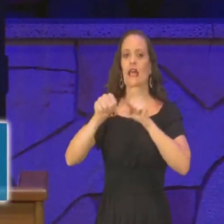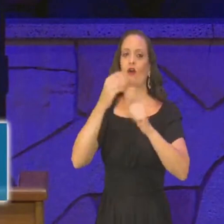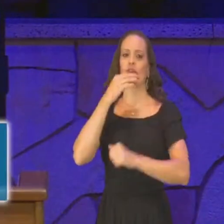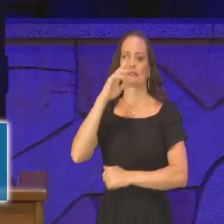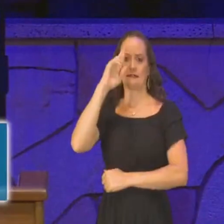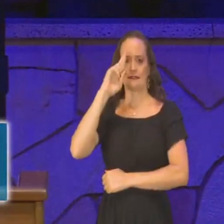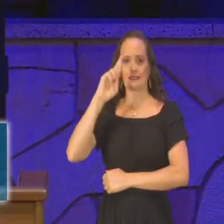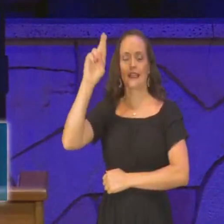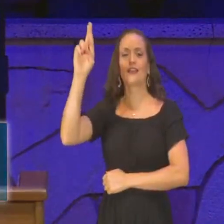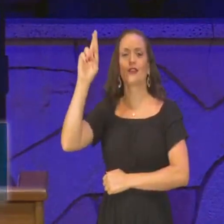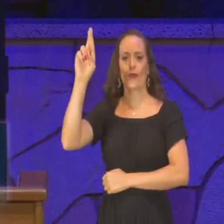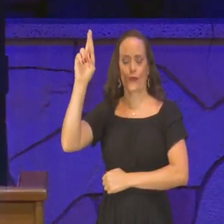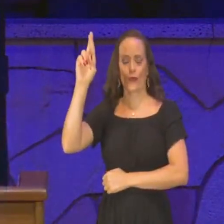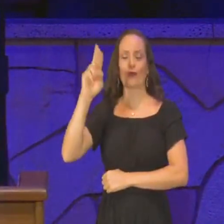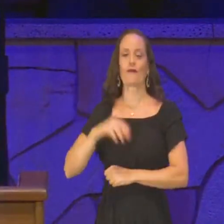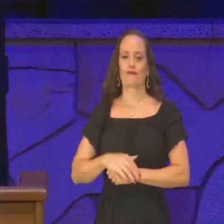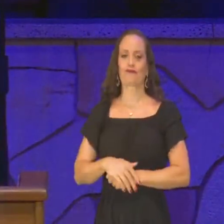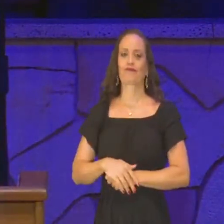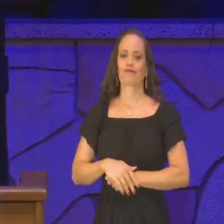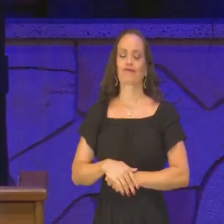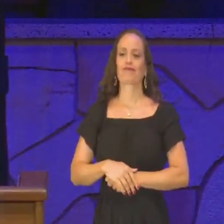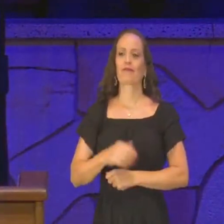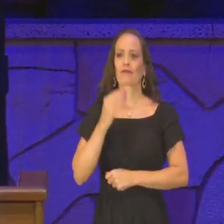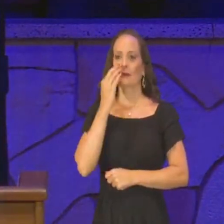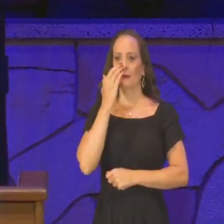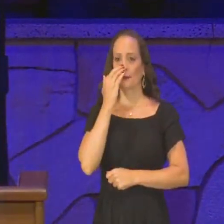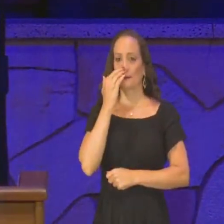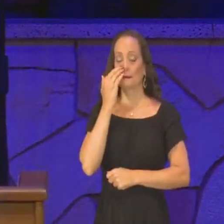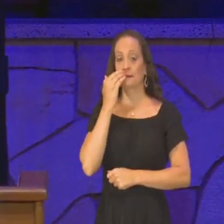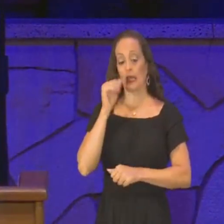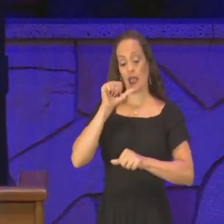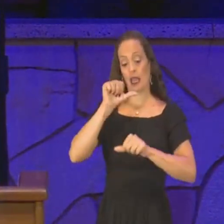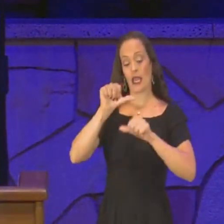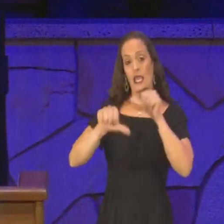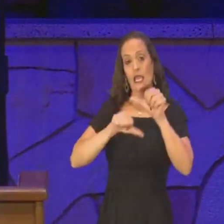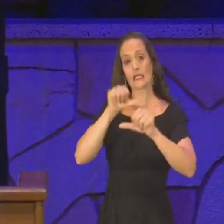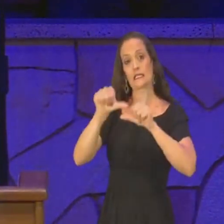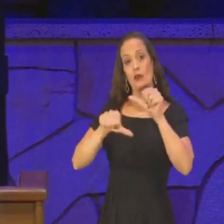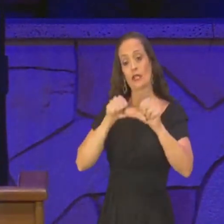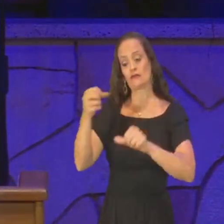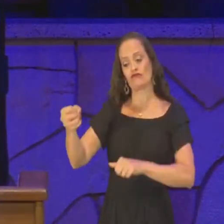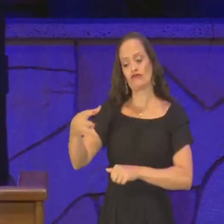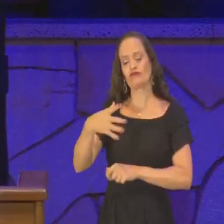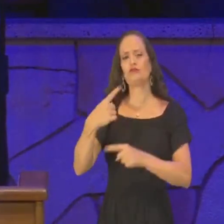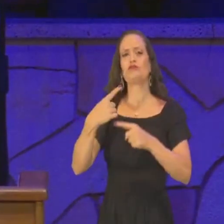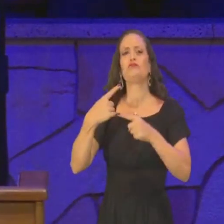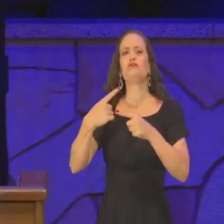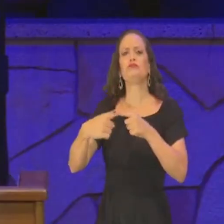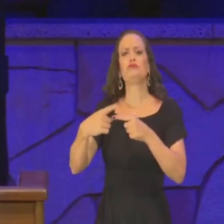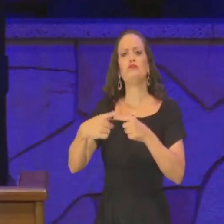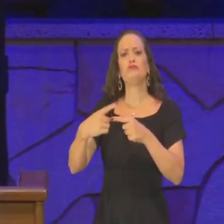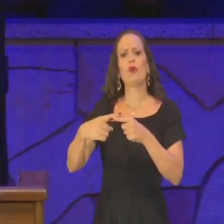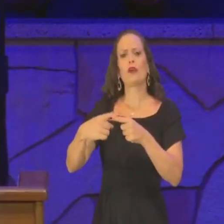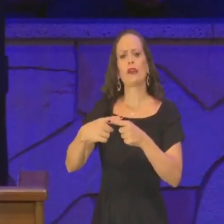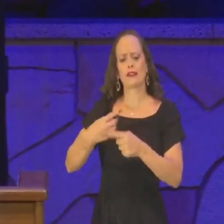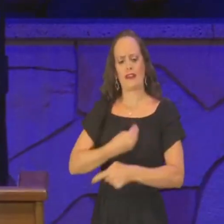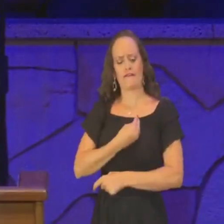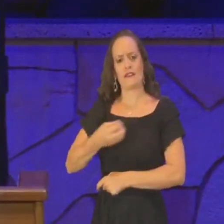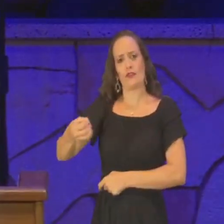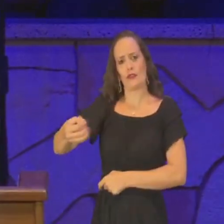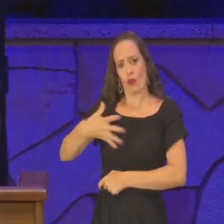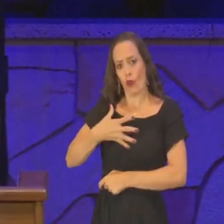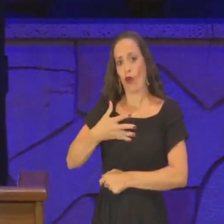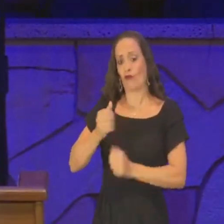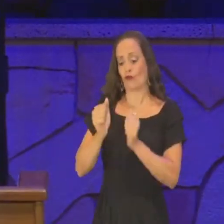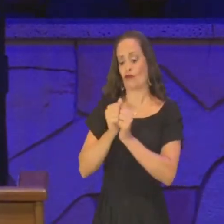de 2026. A restauração ela é importante em nossa caminhada espiritual, porque